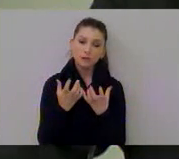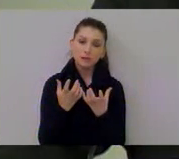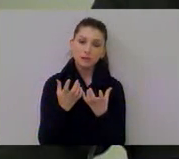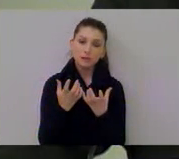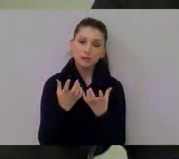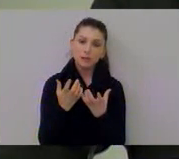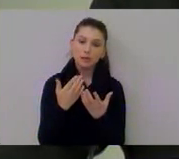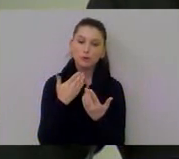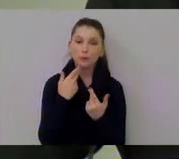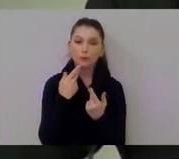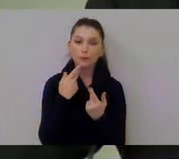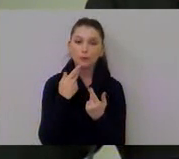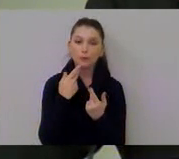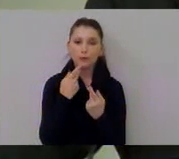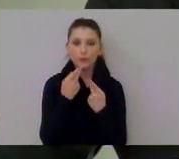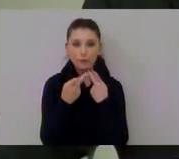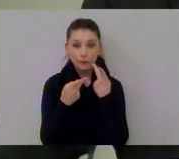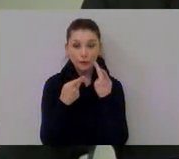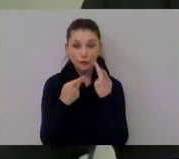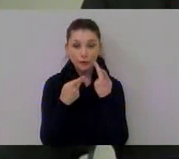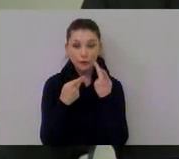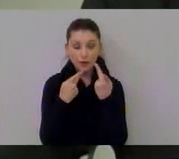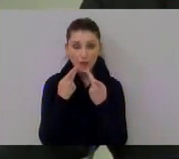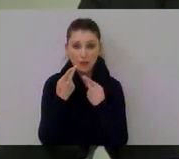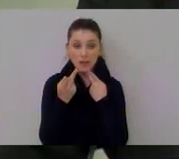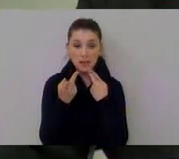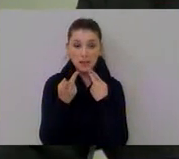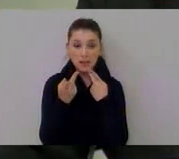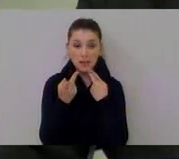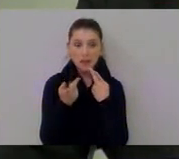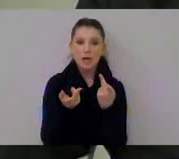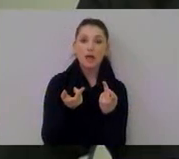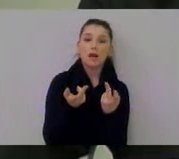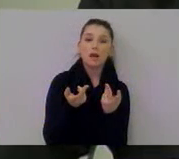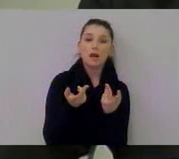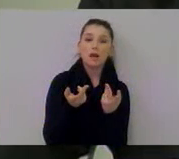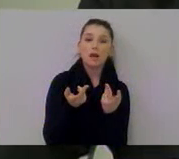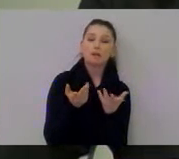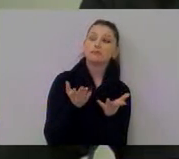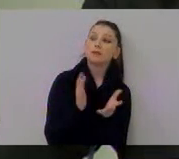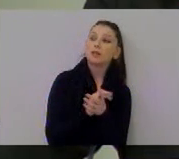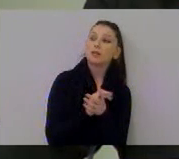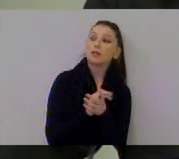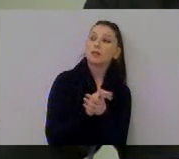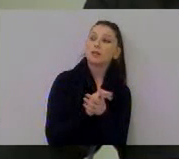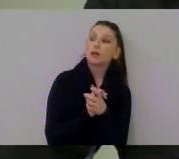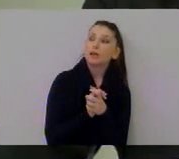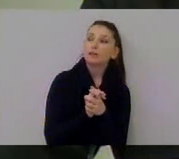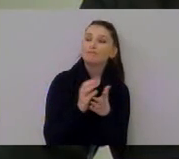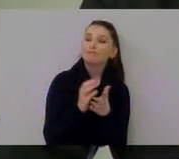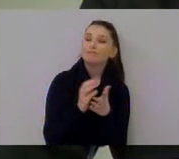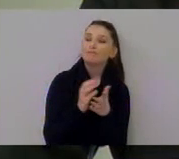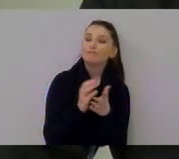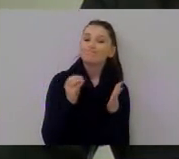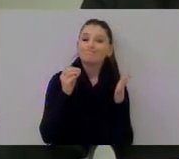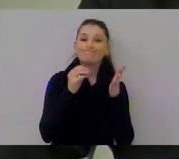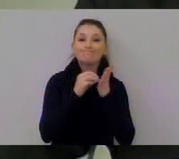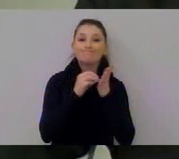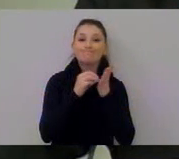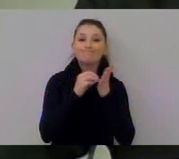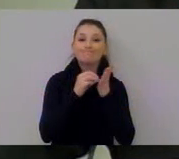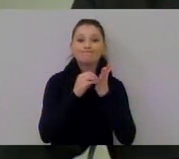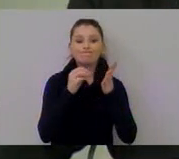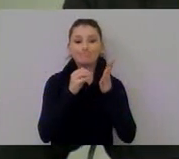que muito está se falando da falta de segurança pública da nossa